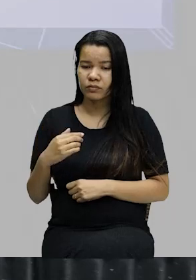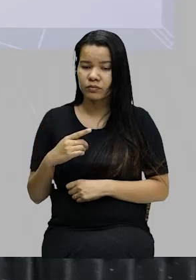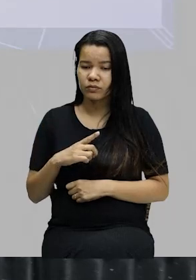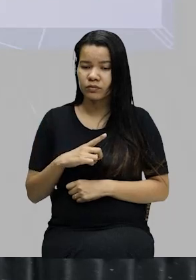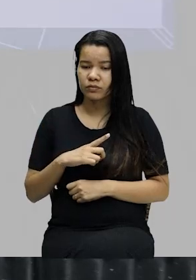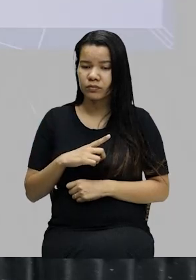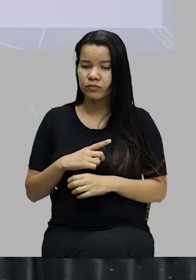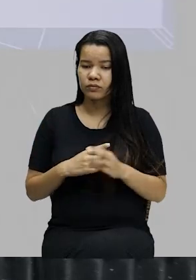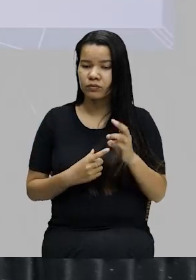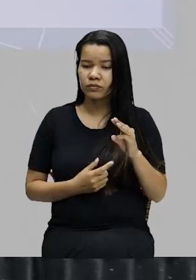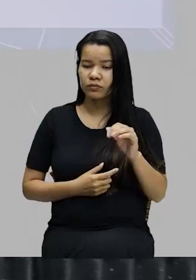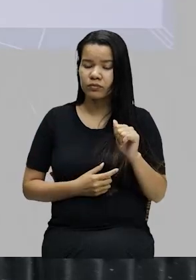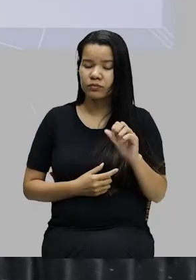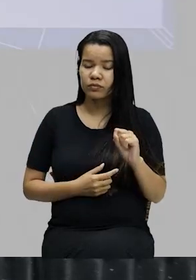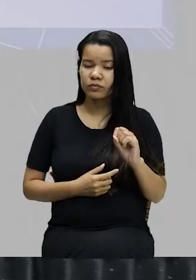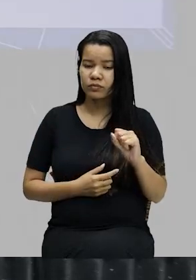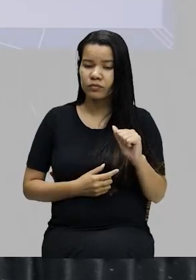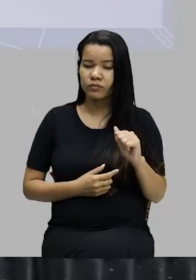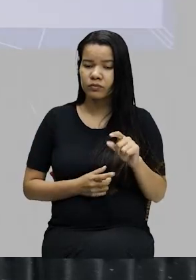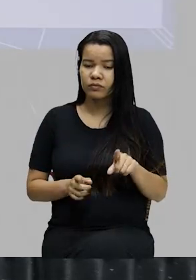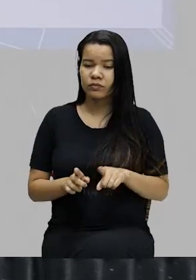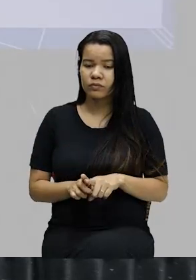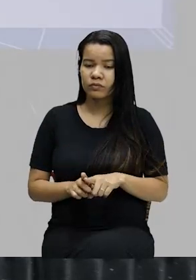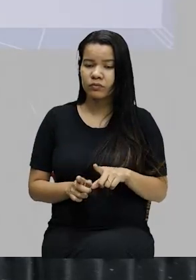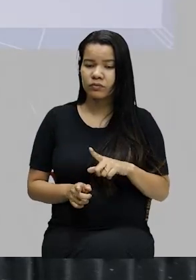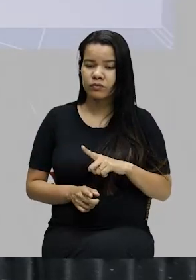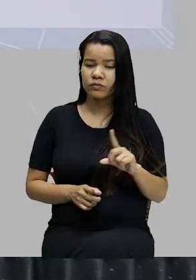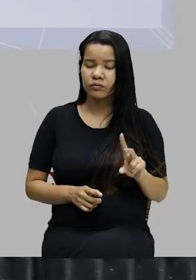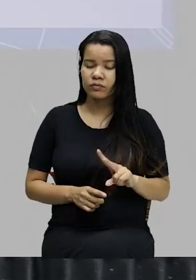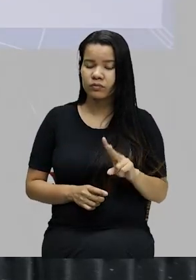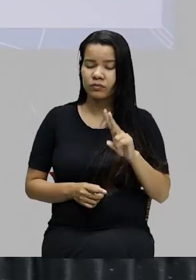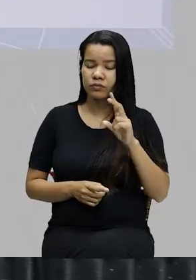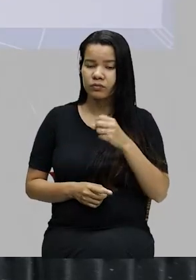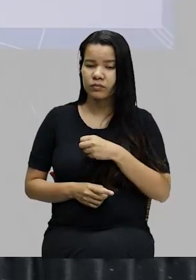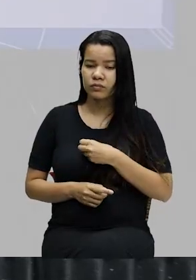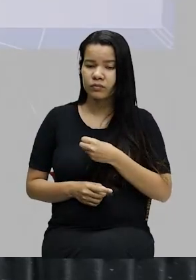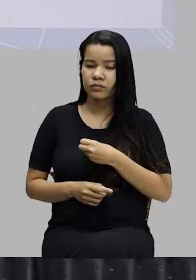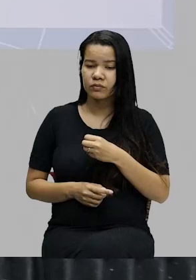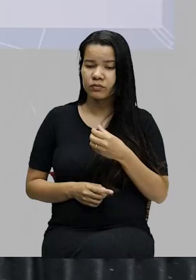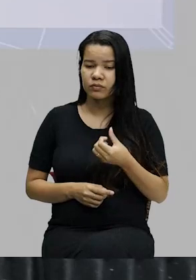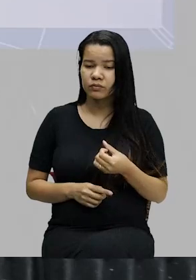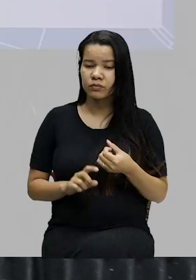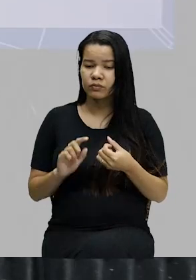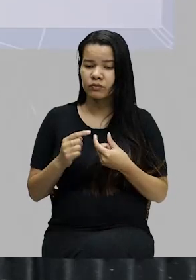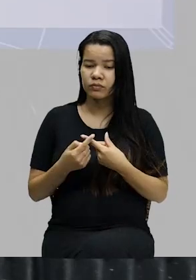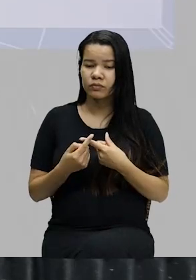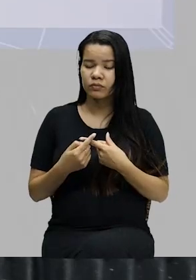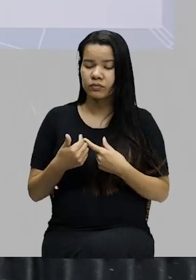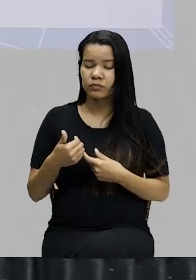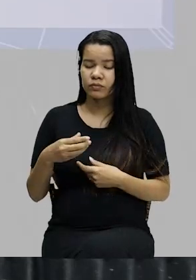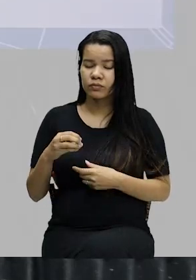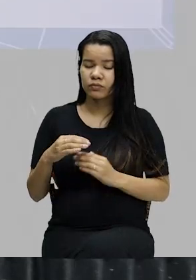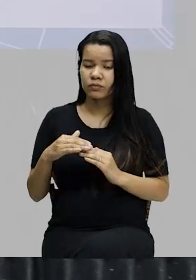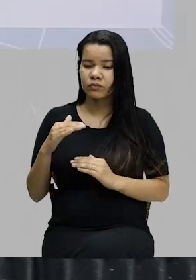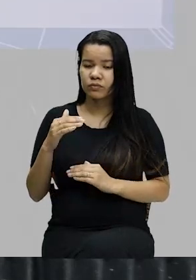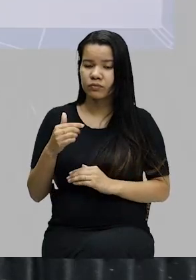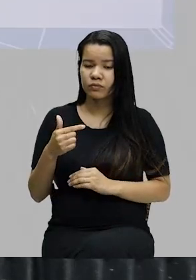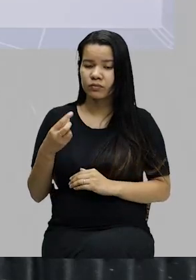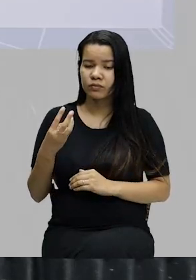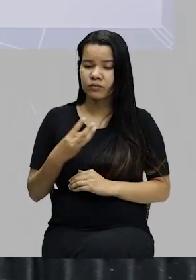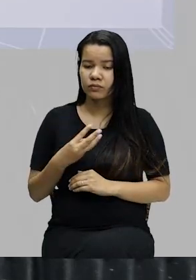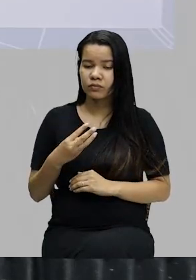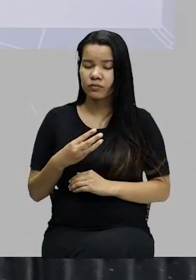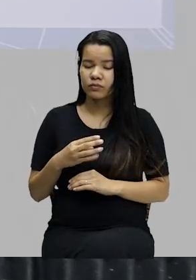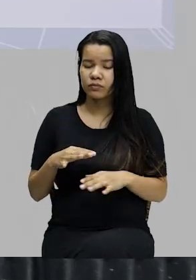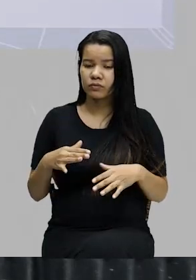12, 12U, e o valor do número de Avogadro, 6 vezes 10 elevado a 23. De forma